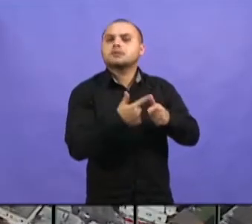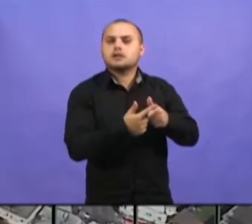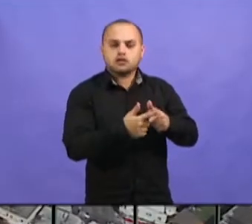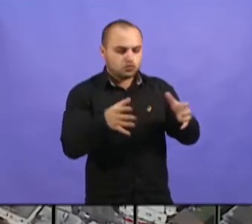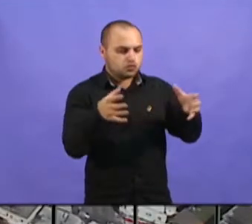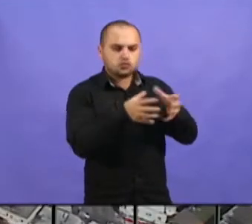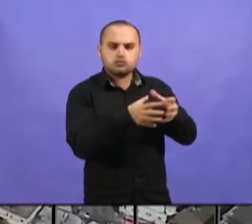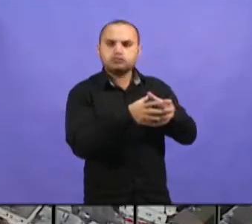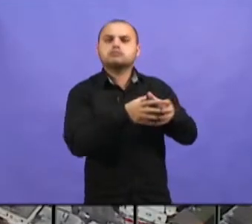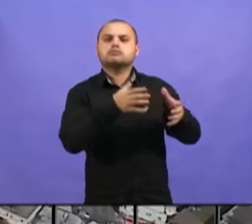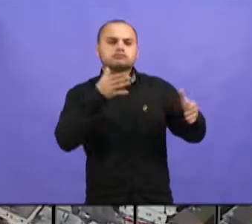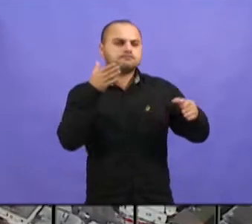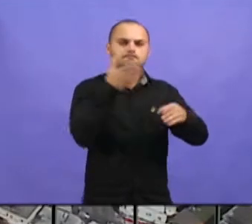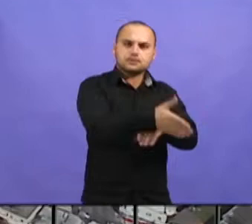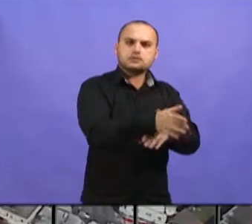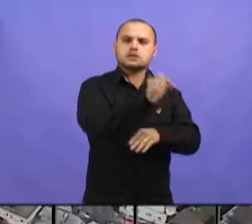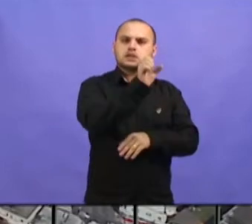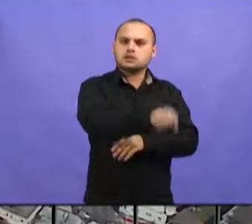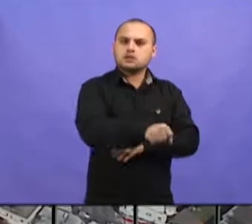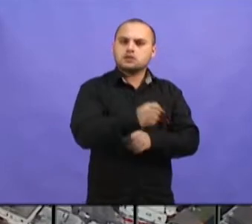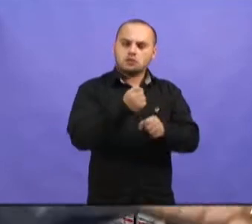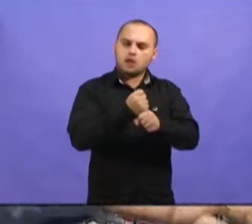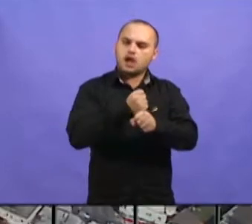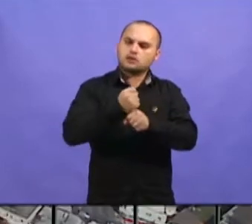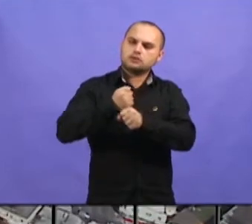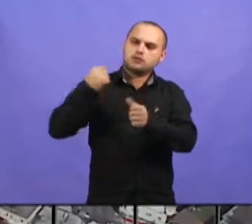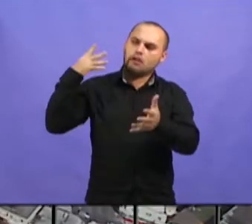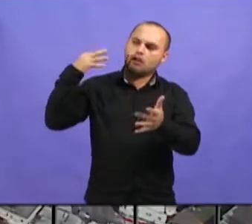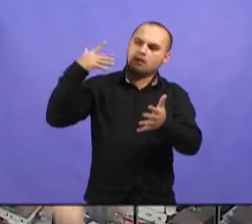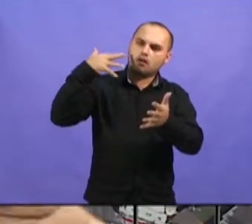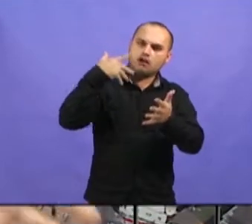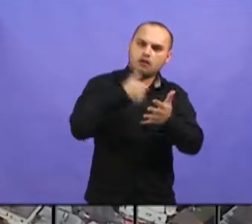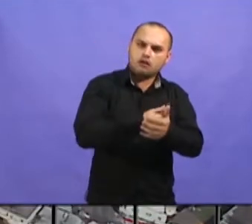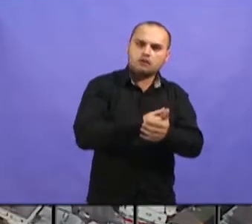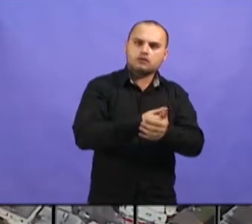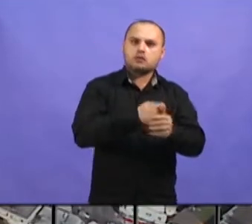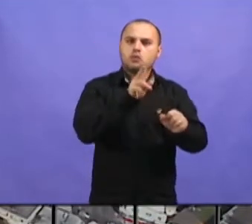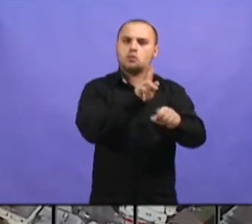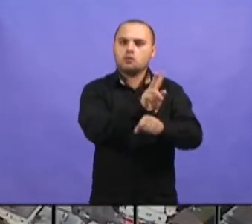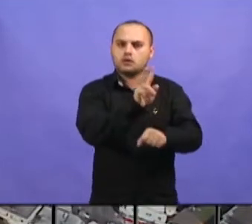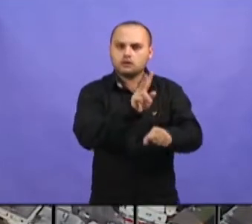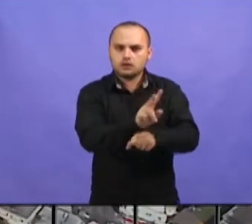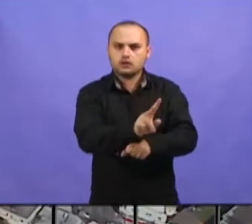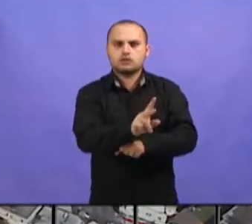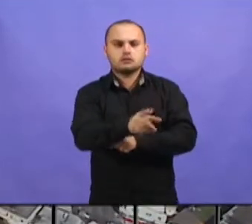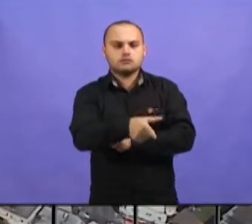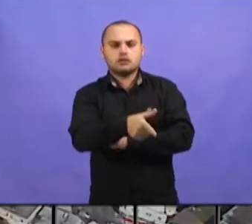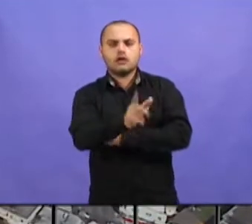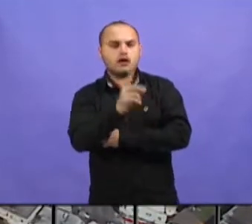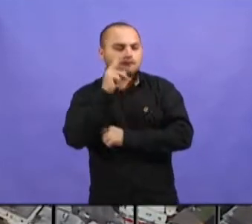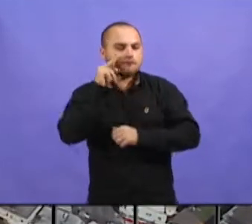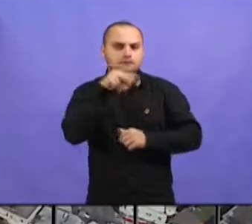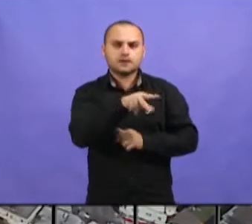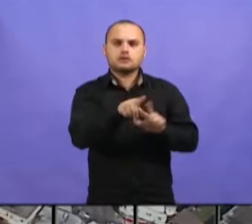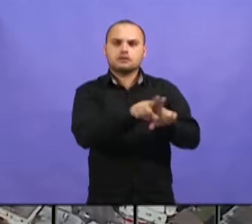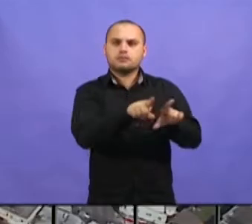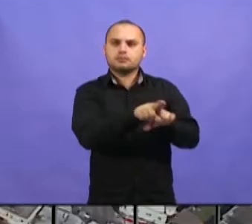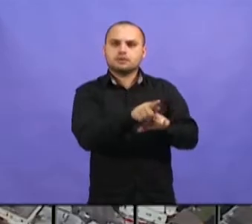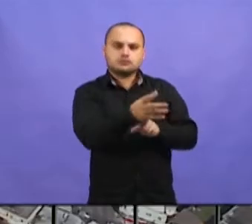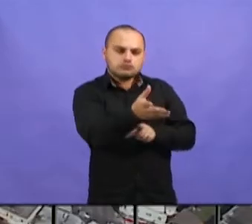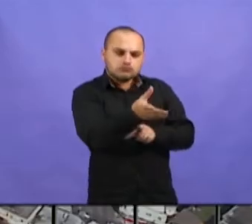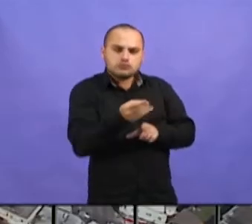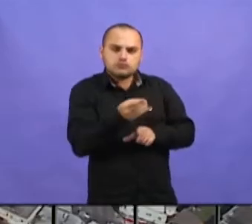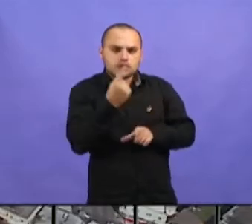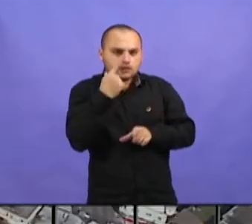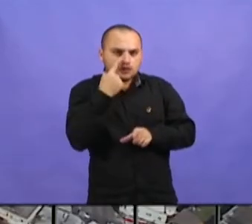Para ao longo do ano todo estarem prevenindo e orientando e acolhendo as pessoas para que a gente tenha cada